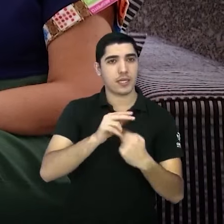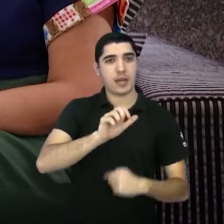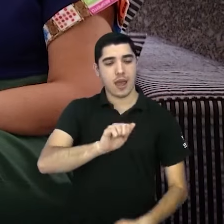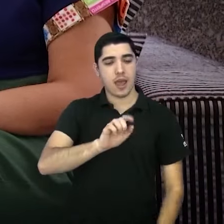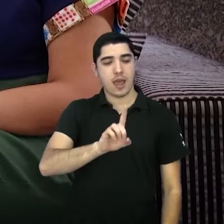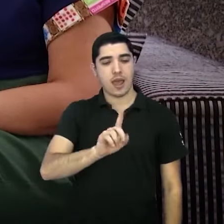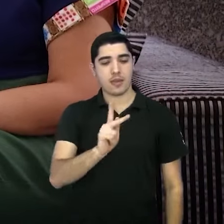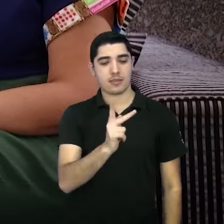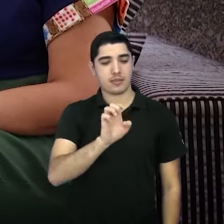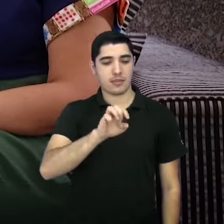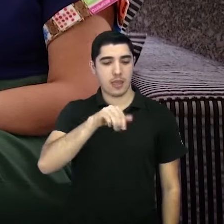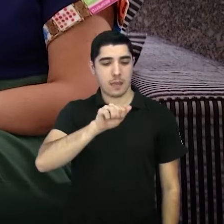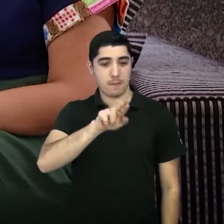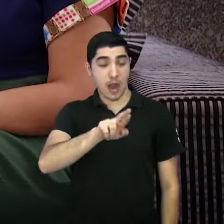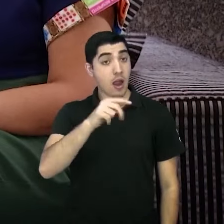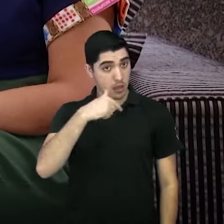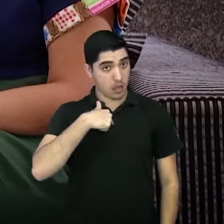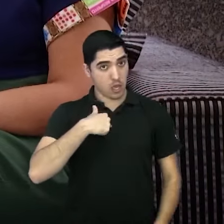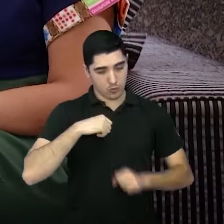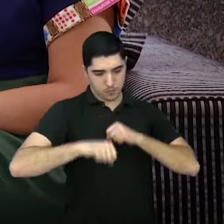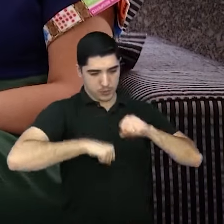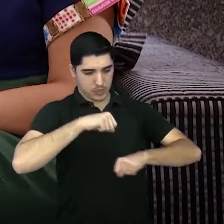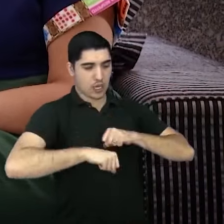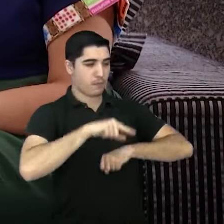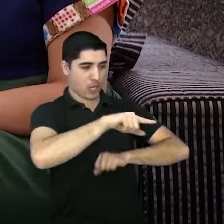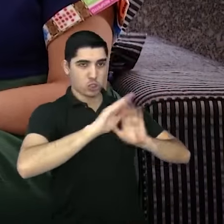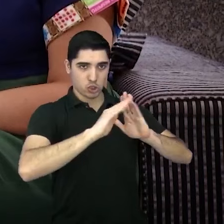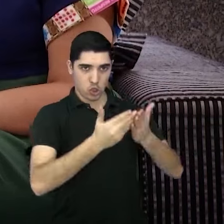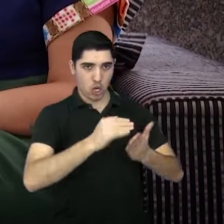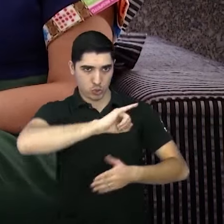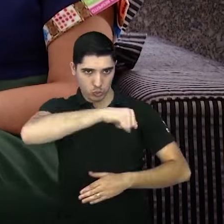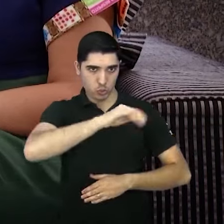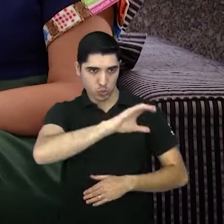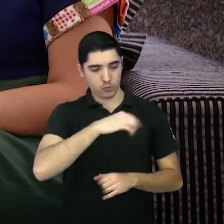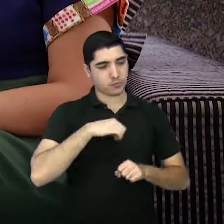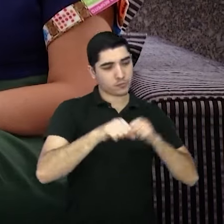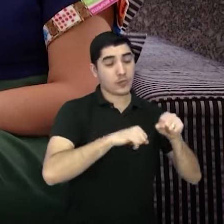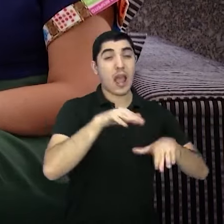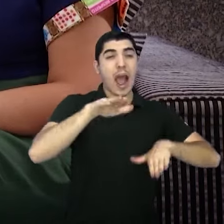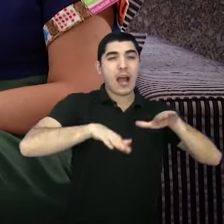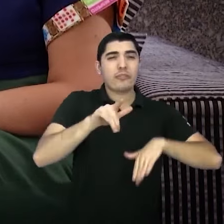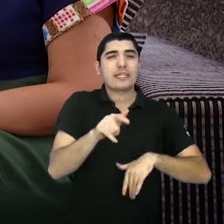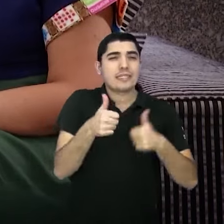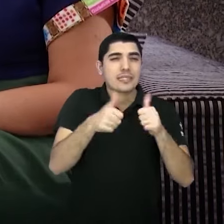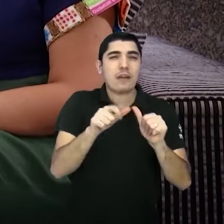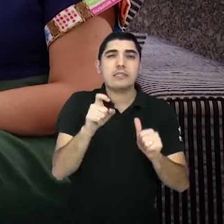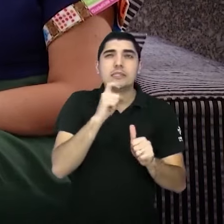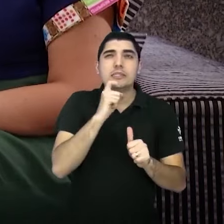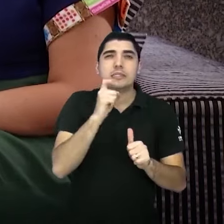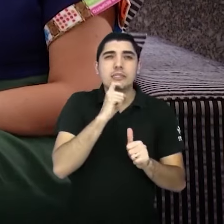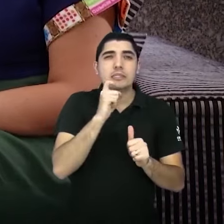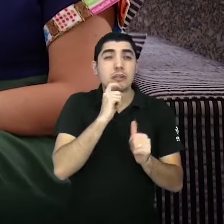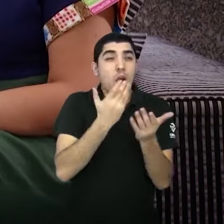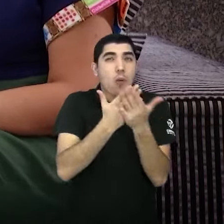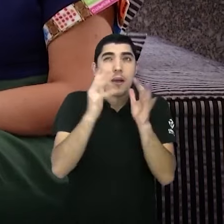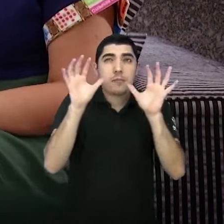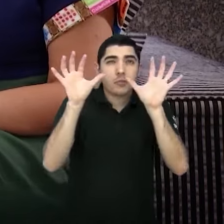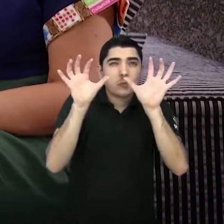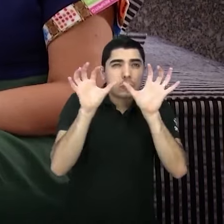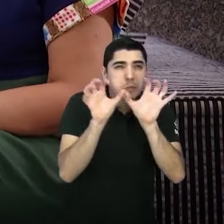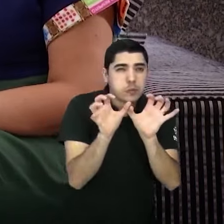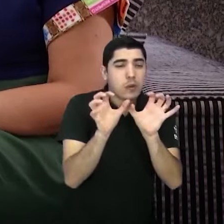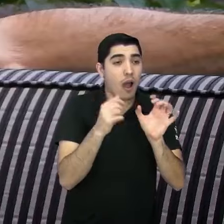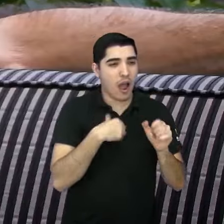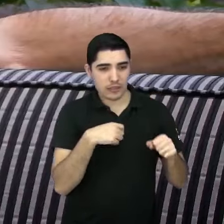Barros já existia. Então, eu vinha de bicicleta, né, lá do João Curcino. Às vezes, a aula, na época do inverno, né, já estava